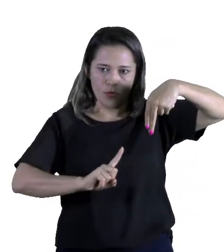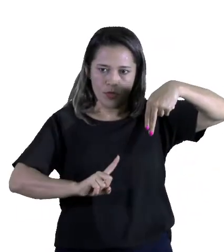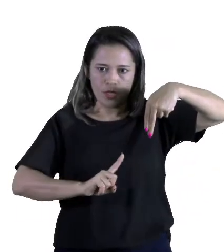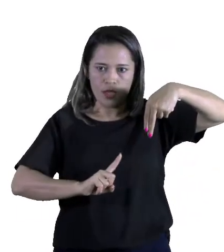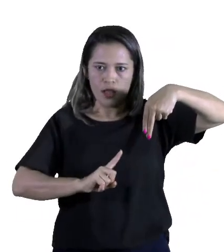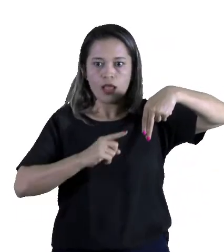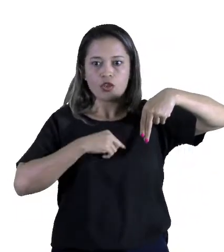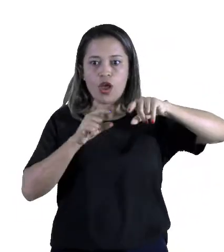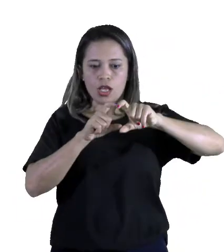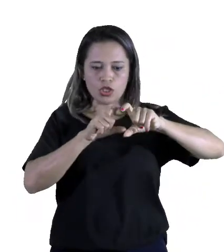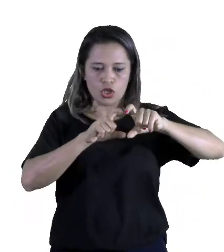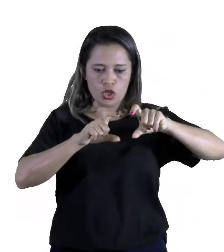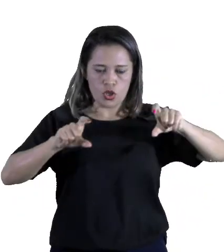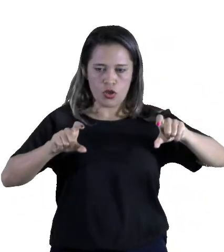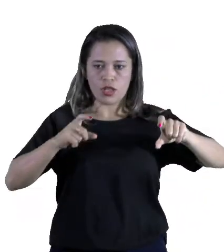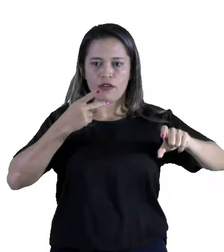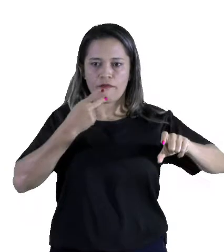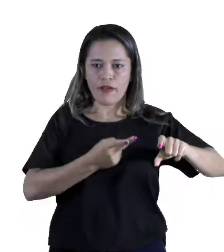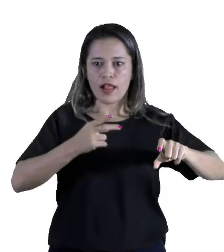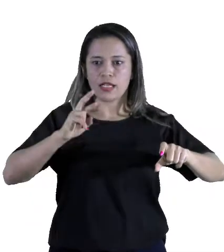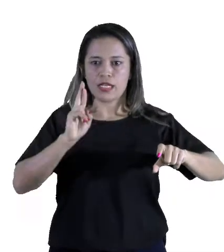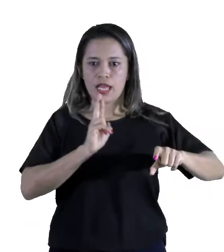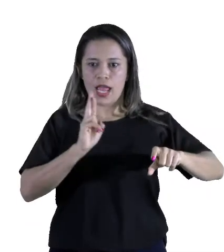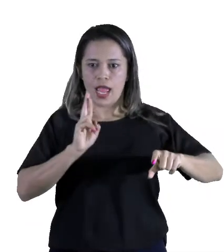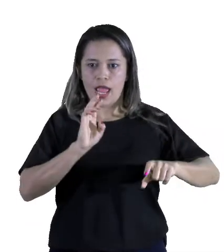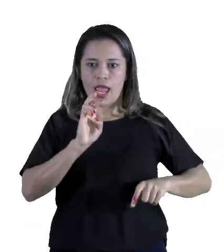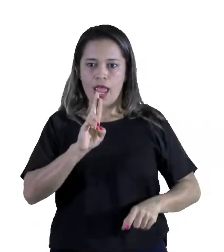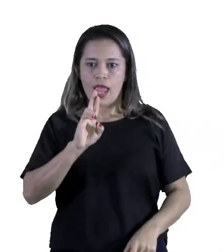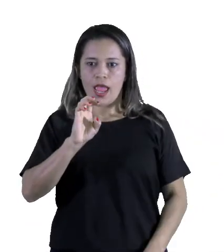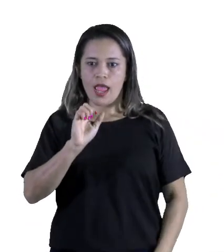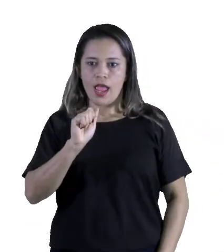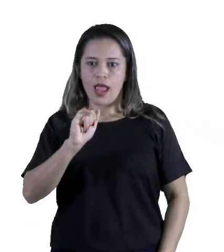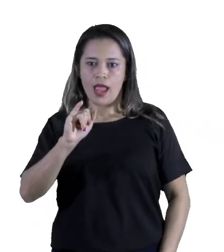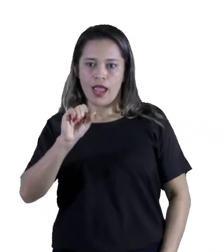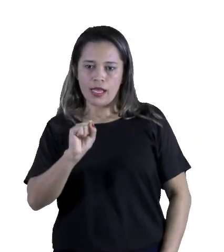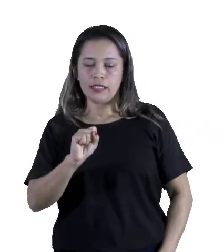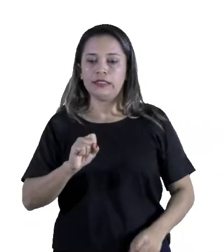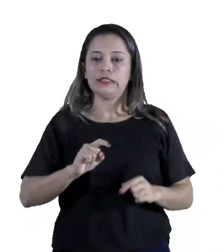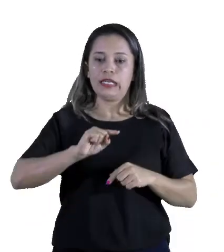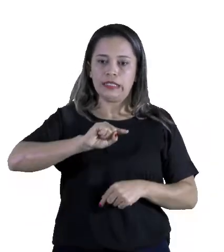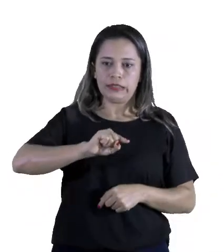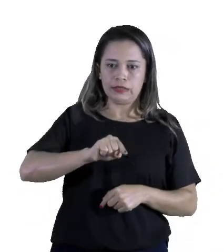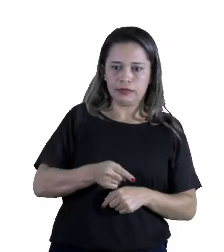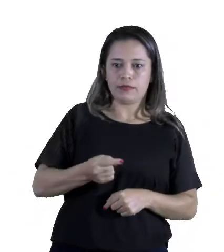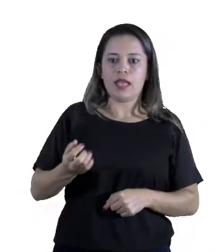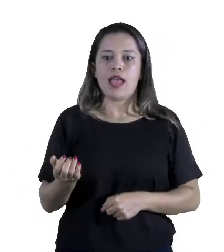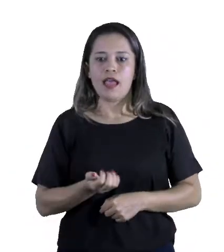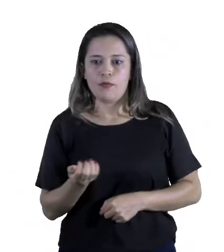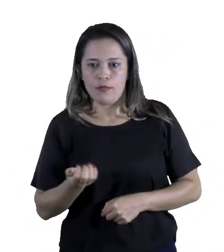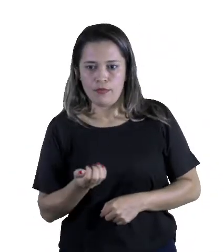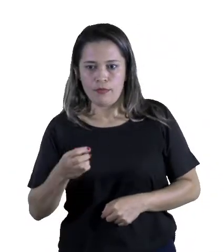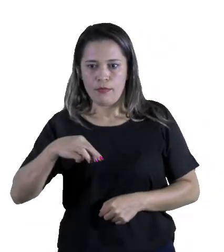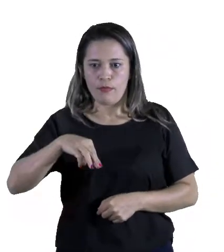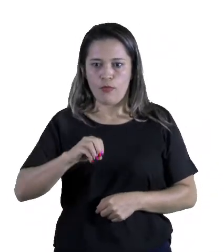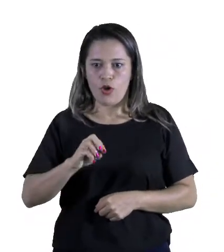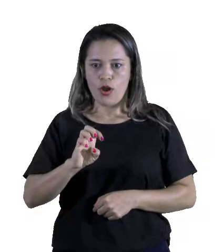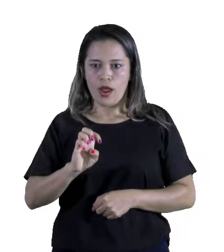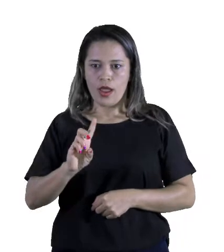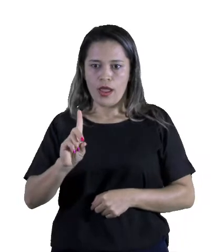notas, chamamos de reais. E a parte decimal, que são as moedas, chamamos